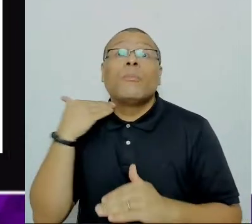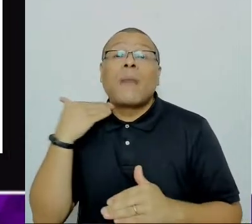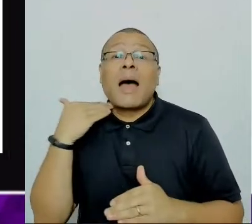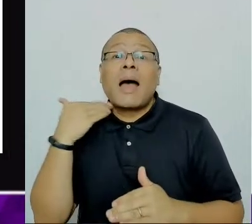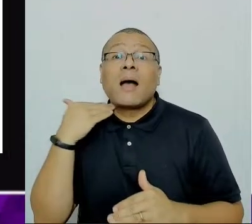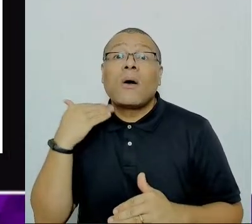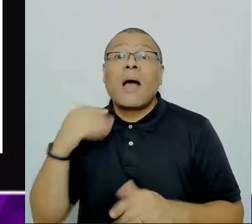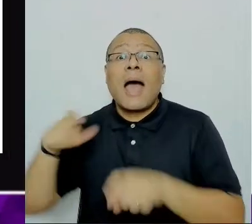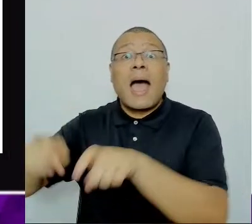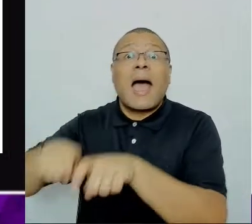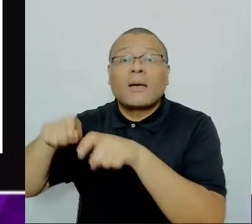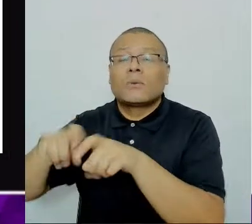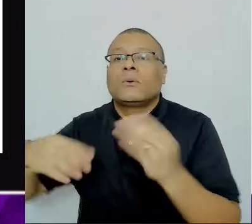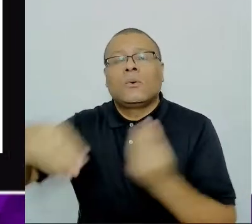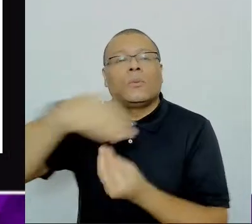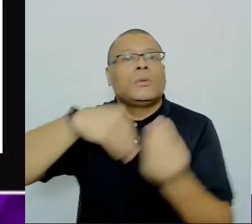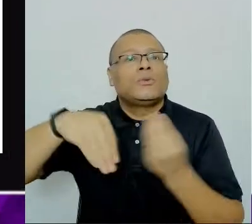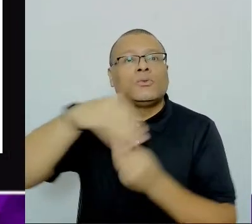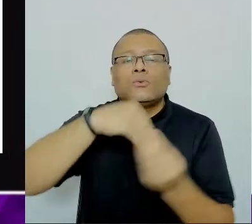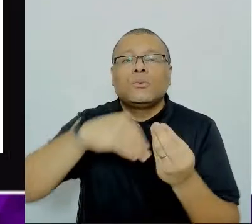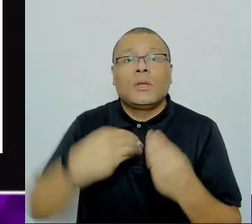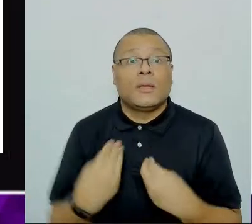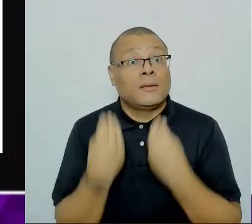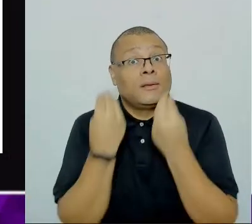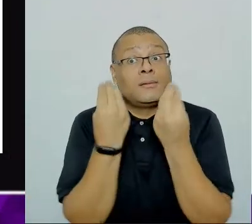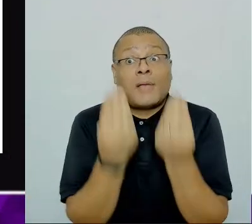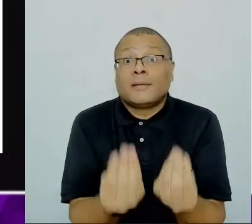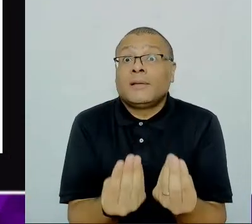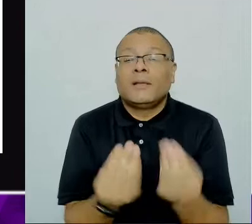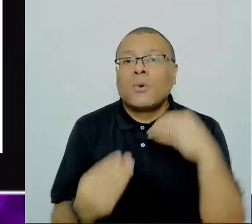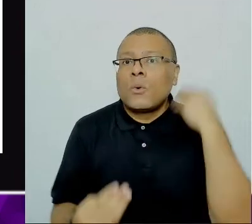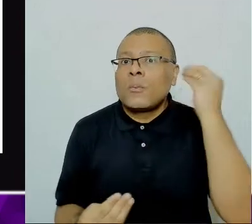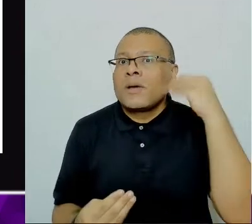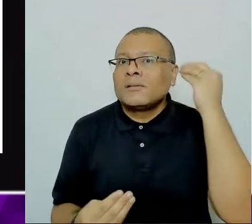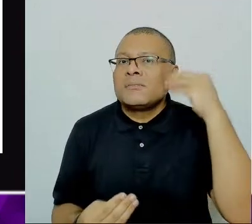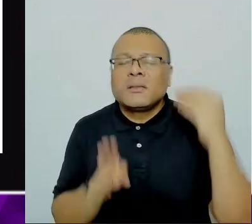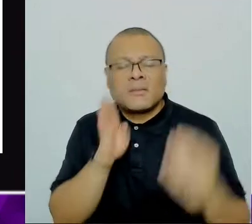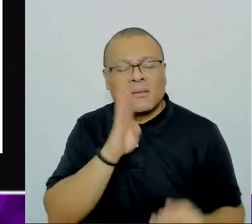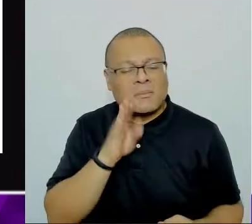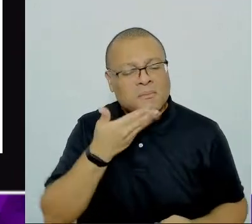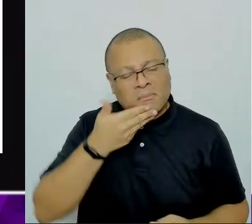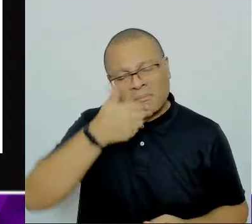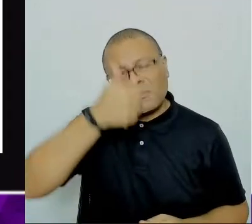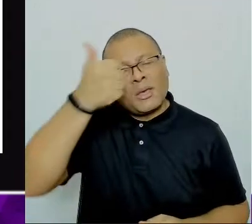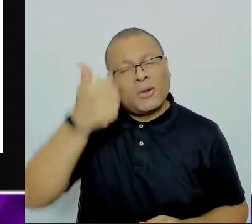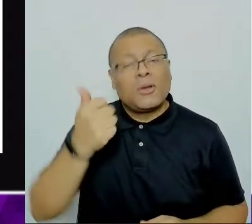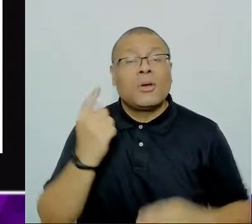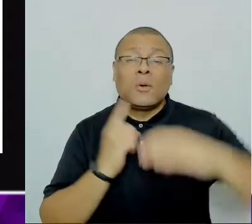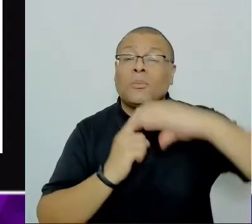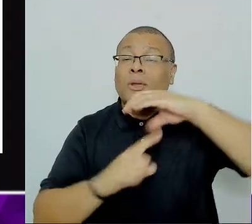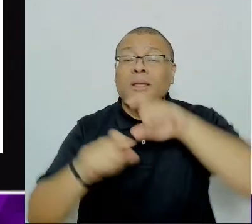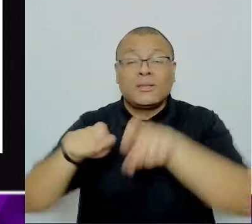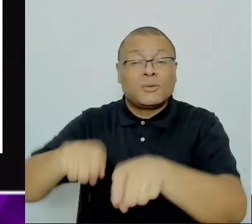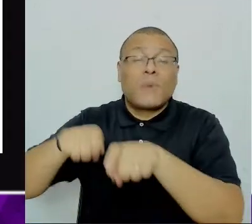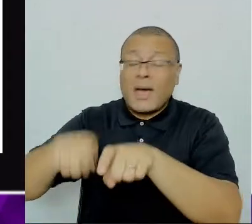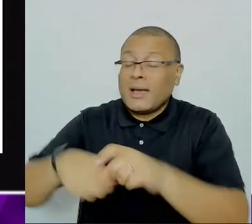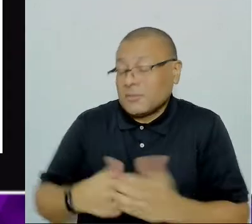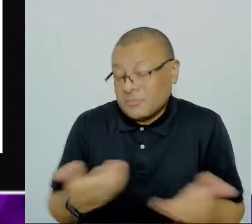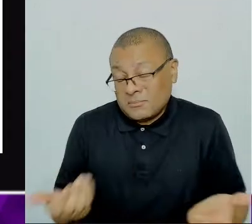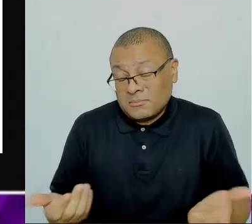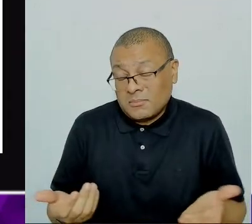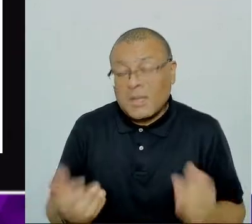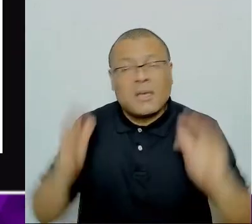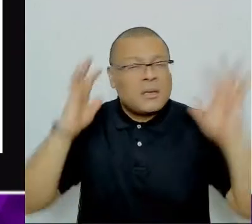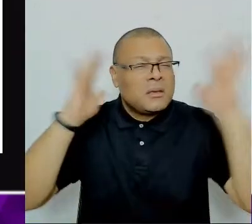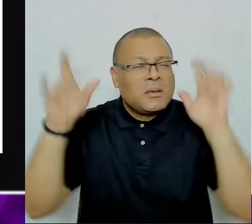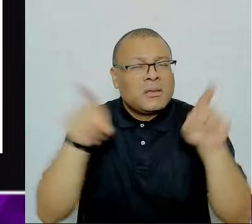Agro? E a gente está oferecendo, de repente, uma experiência mais bacana para cliente que é do agro. Por que não pega